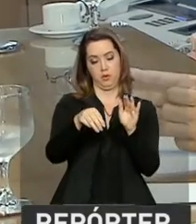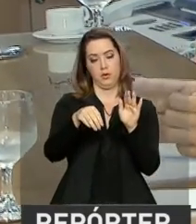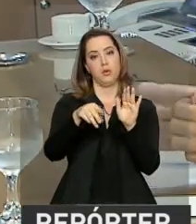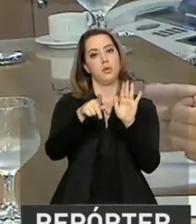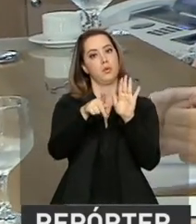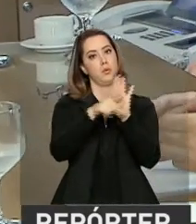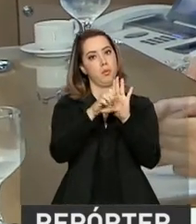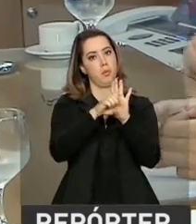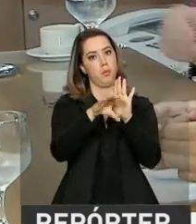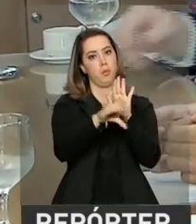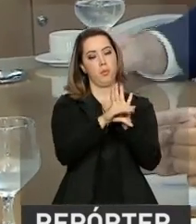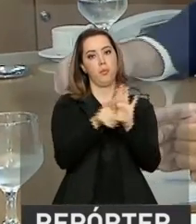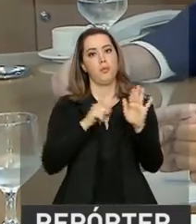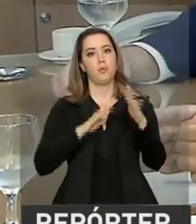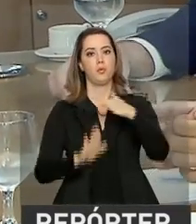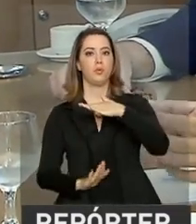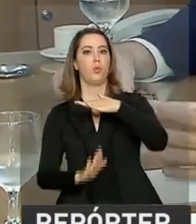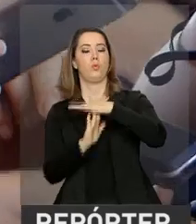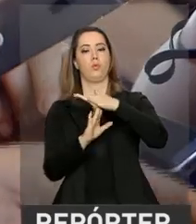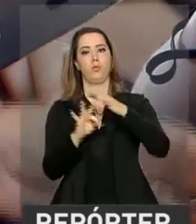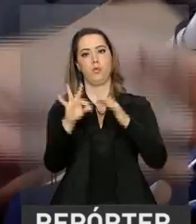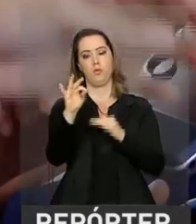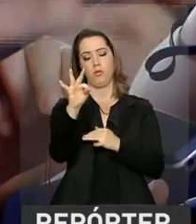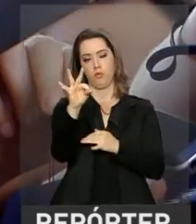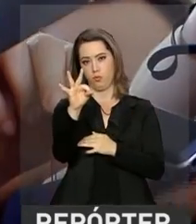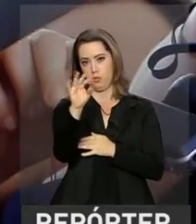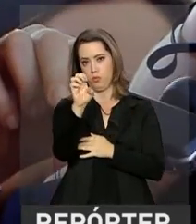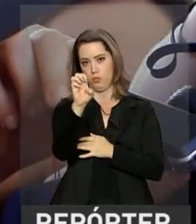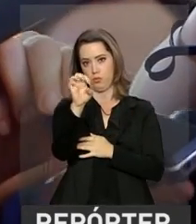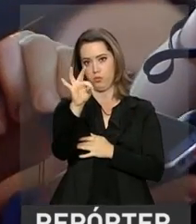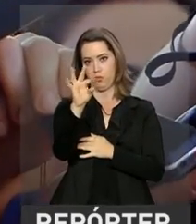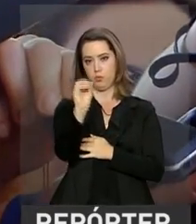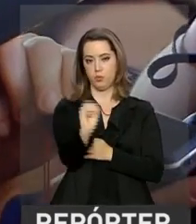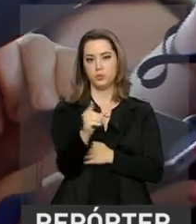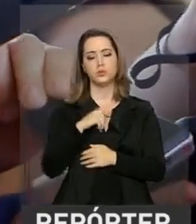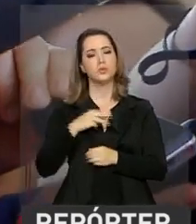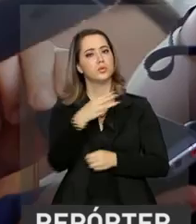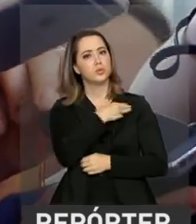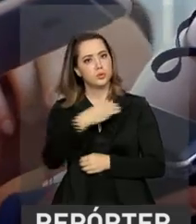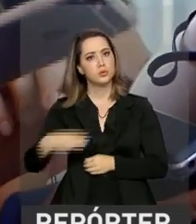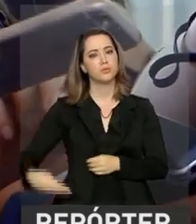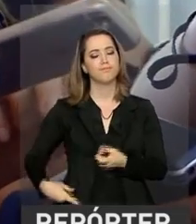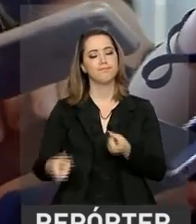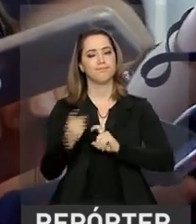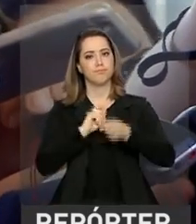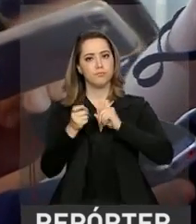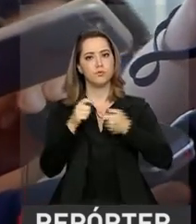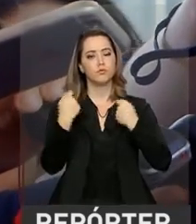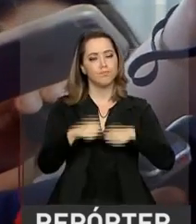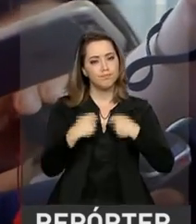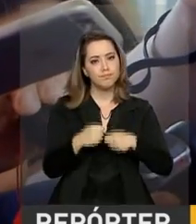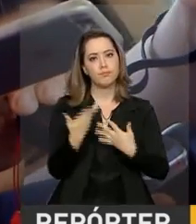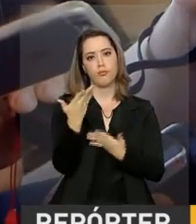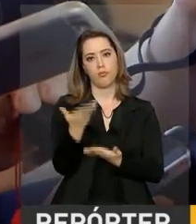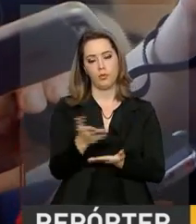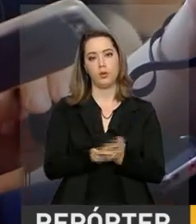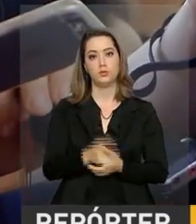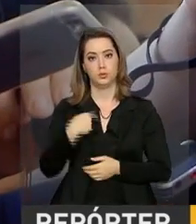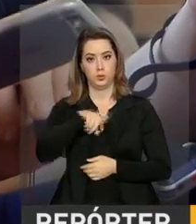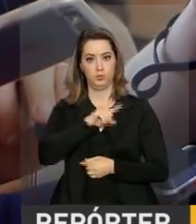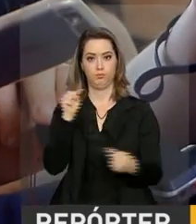no crescimento dos gastos públicos. O ministro da Fazenda defendeu a medida. Concordamos que isto